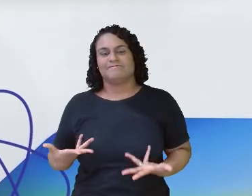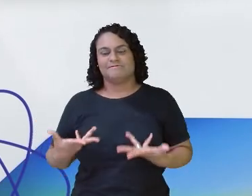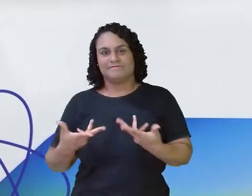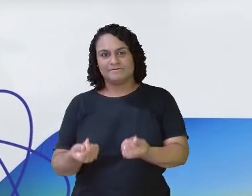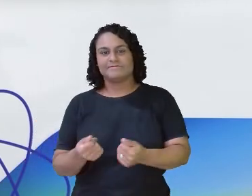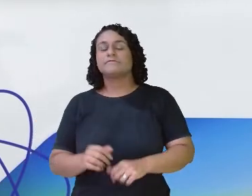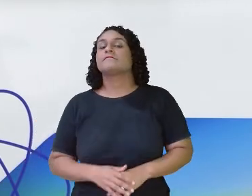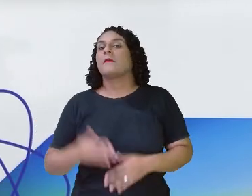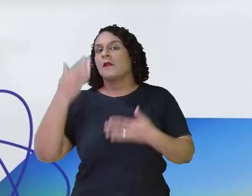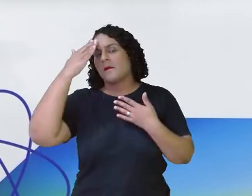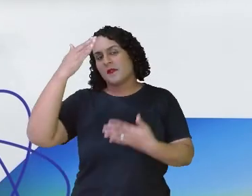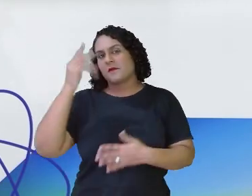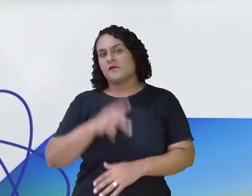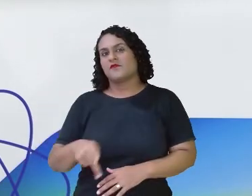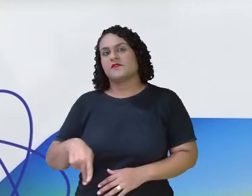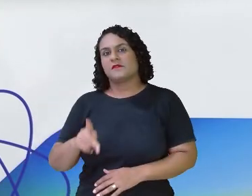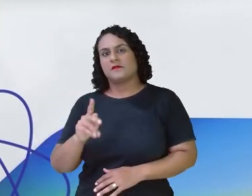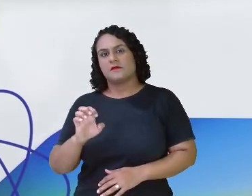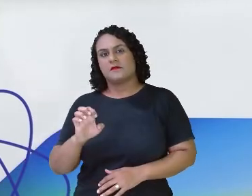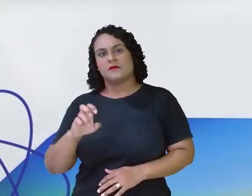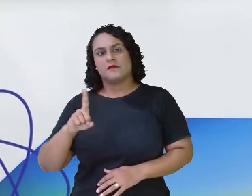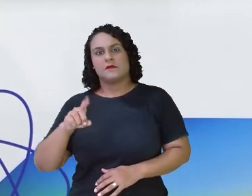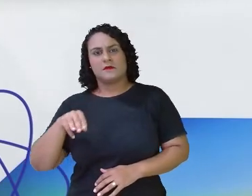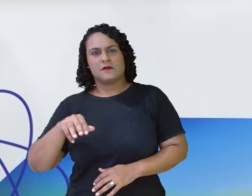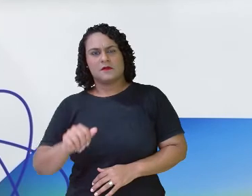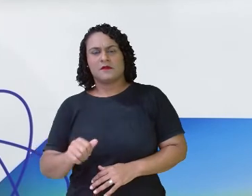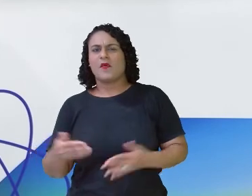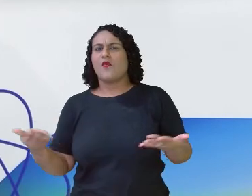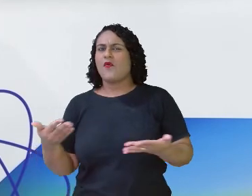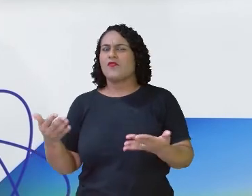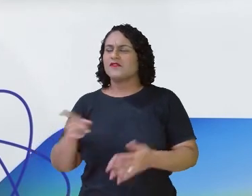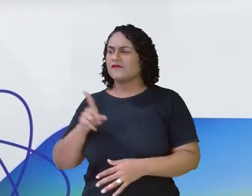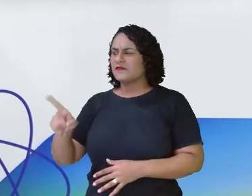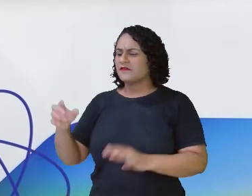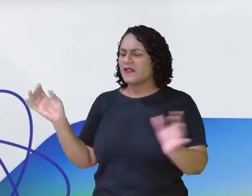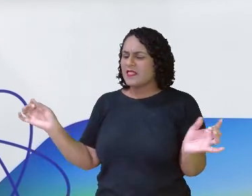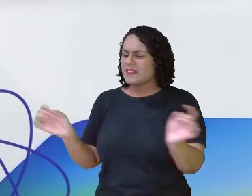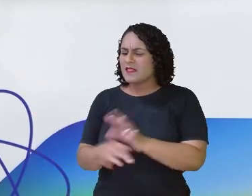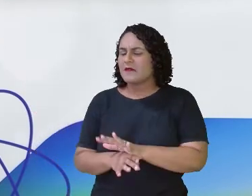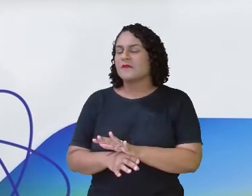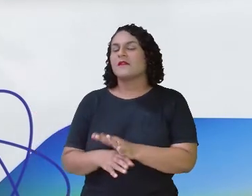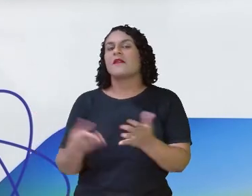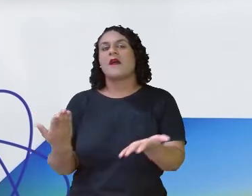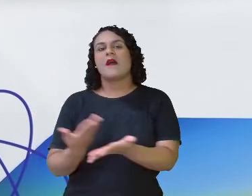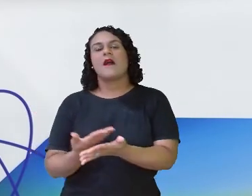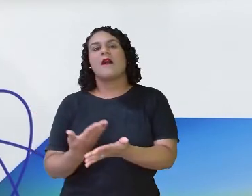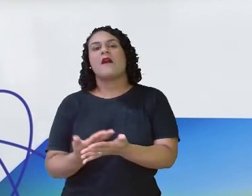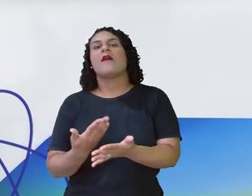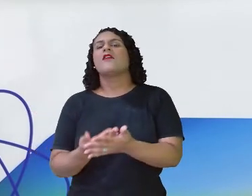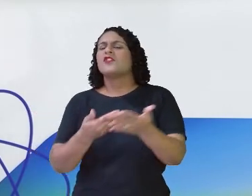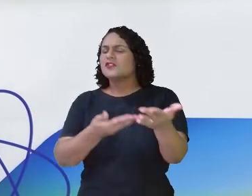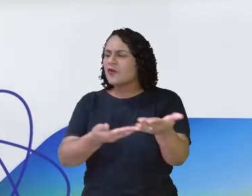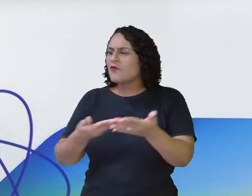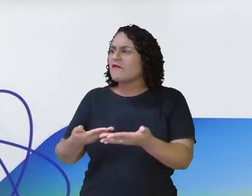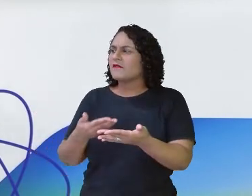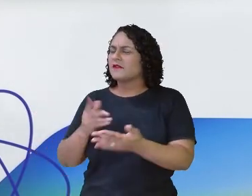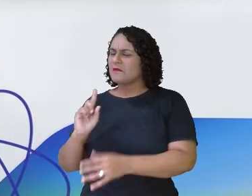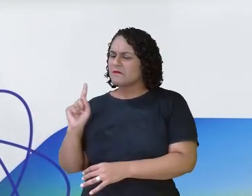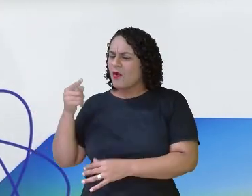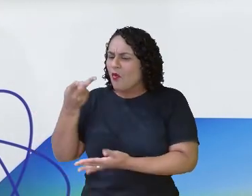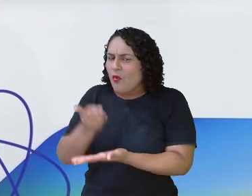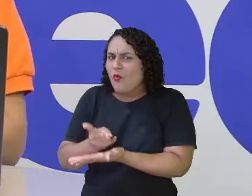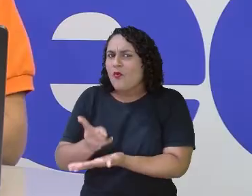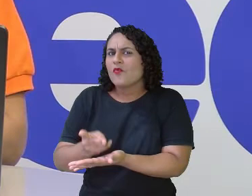maravilhosa. Professora Kedma, quem vai encerrar a aula hoje é a senhora. A senhora vai convidá-los e se despedir, já convidando para daqui a pouco estar aqui com a gente de